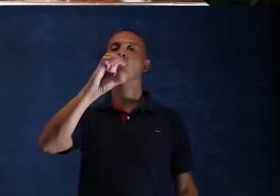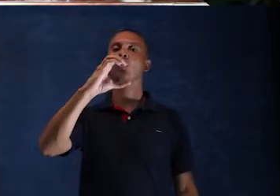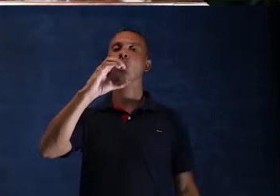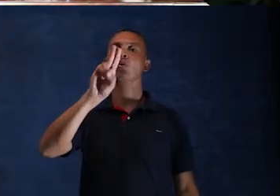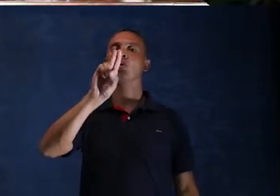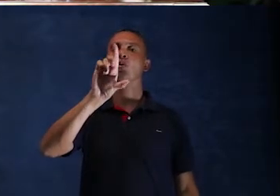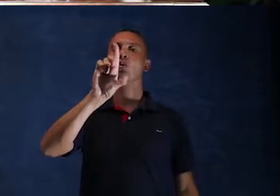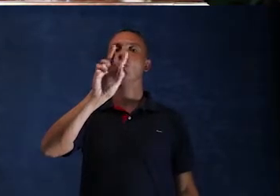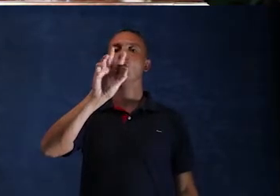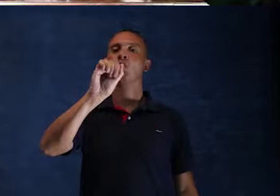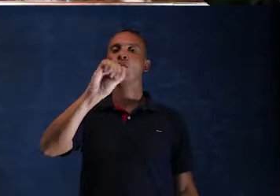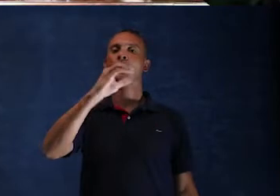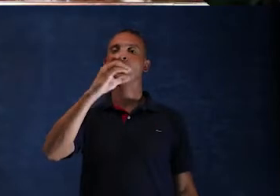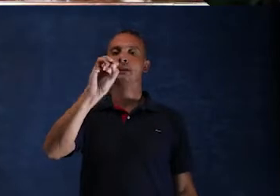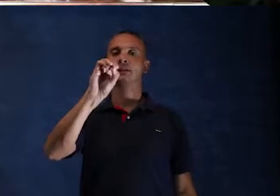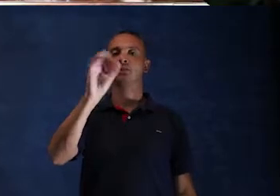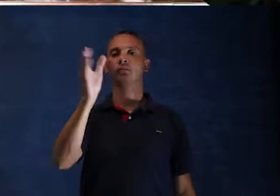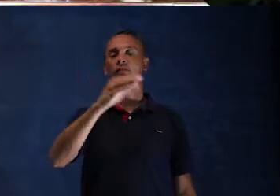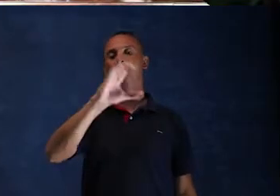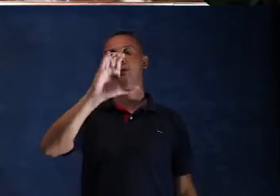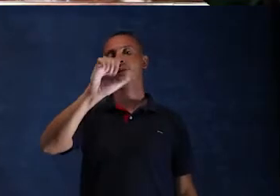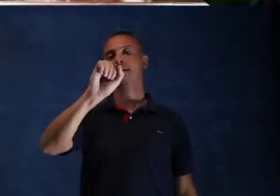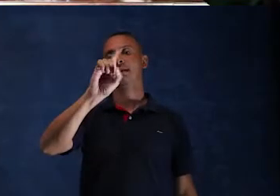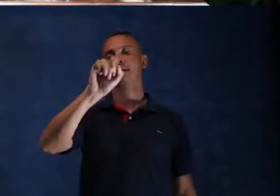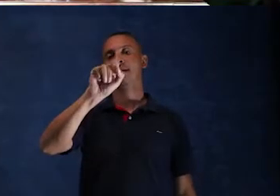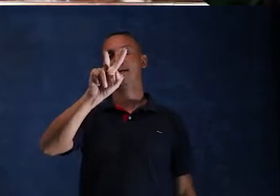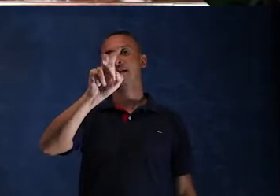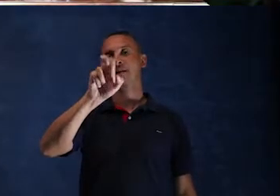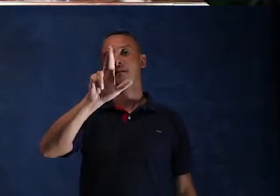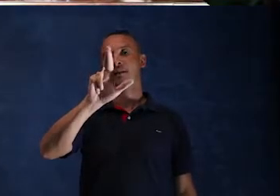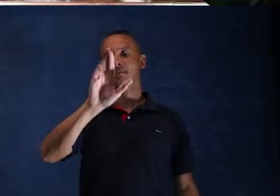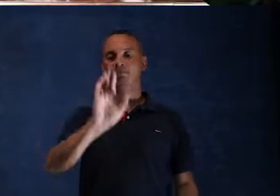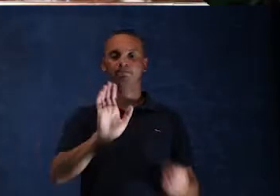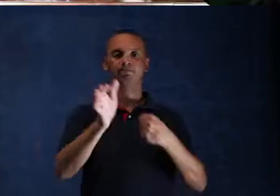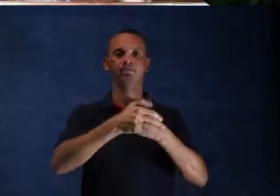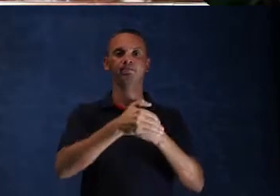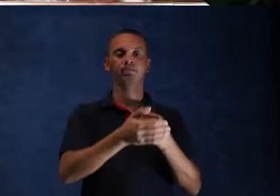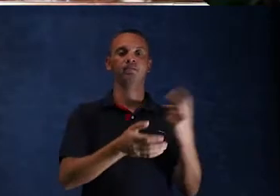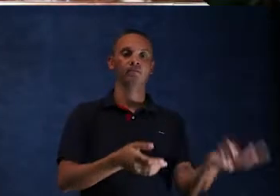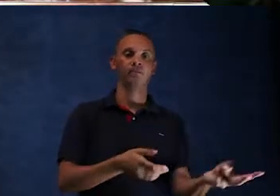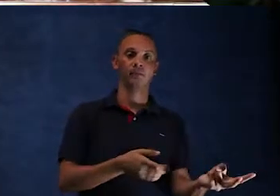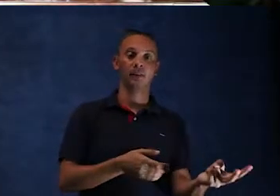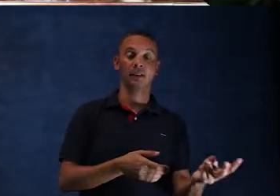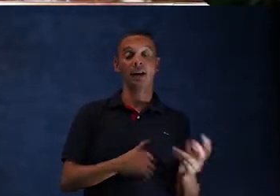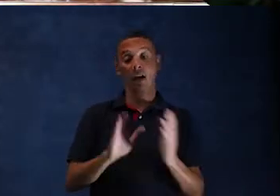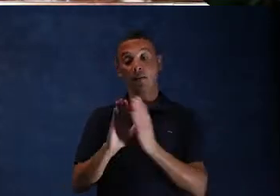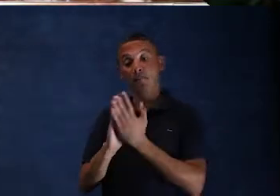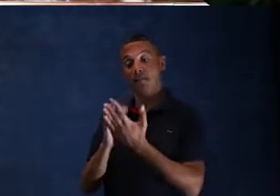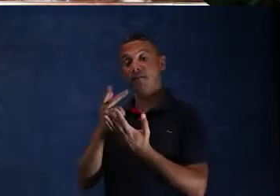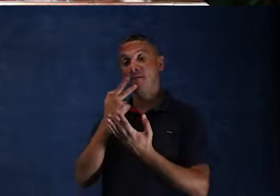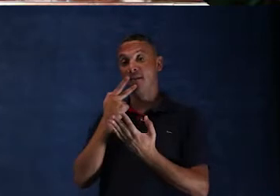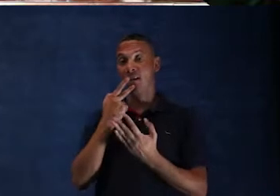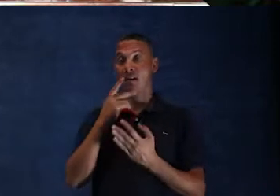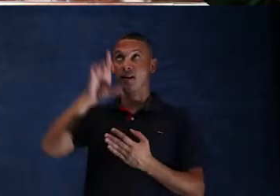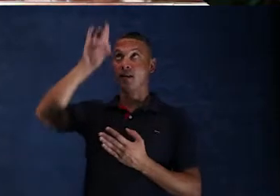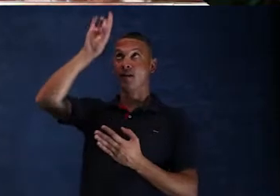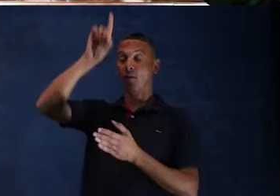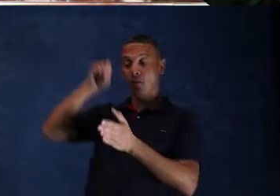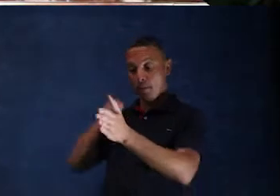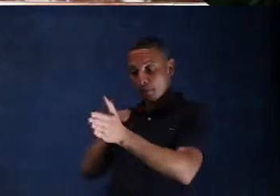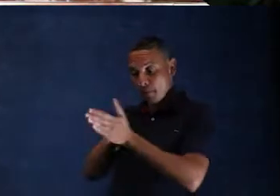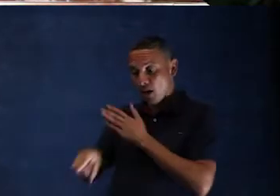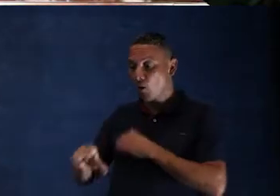Né? Então, diz a Bíblia, que Deus pergunta, cadê o seu irmão? Então, nós temos o